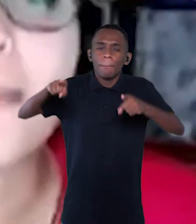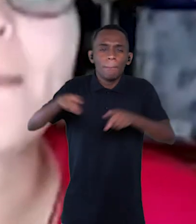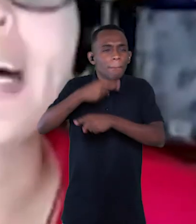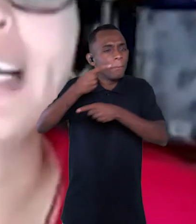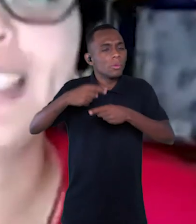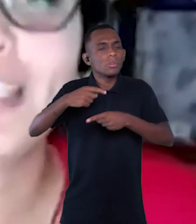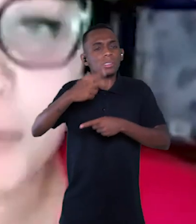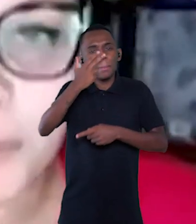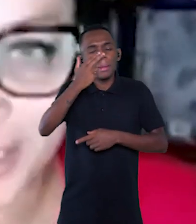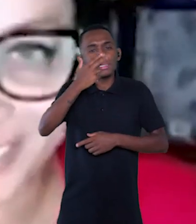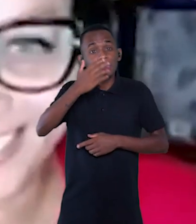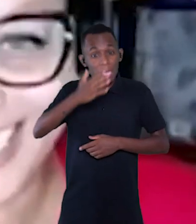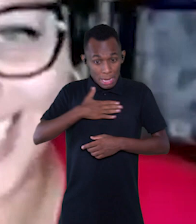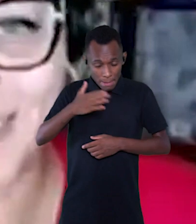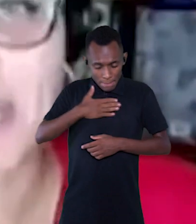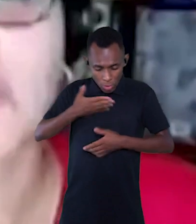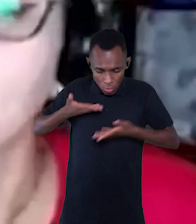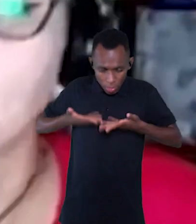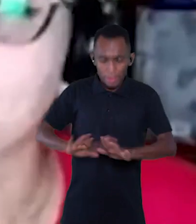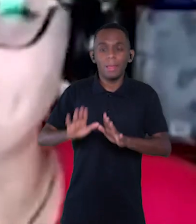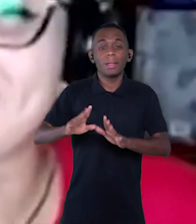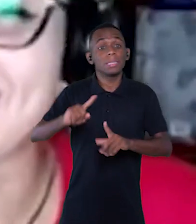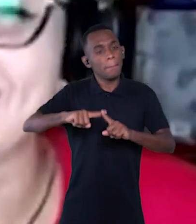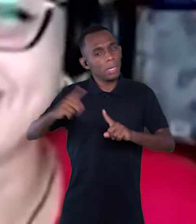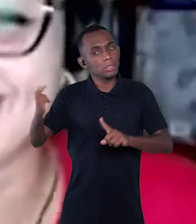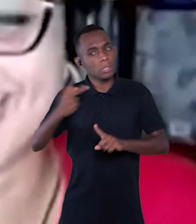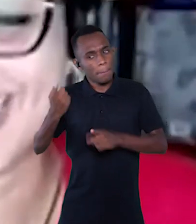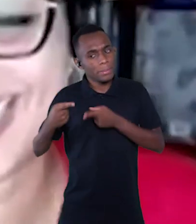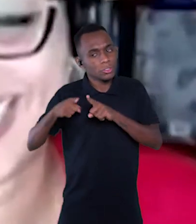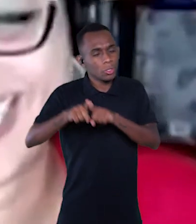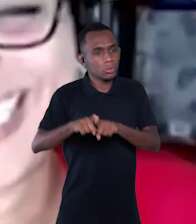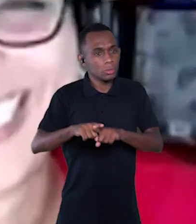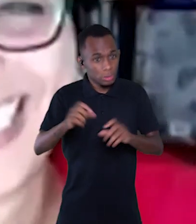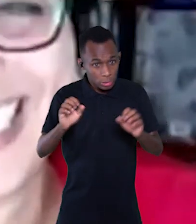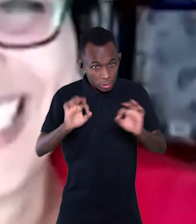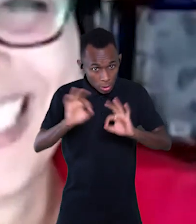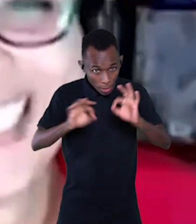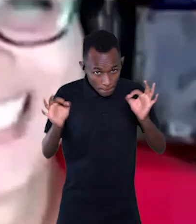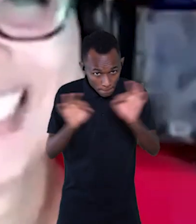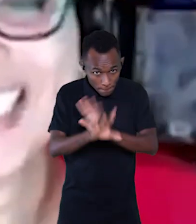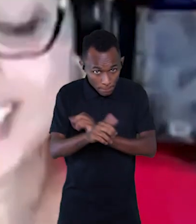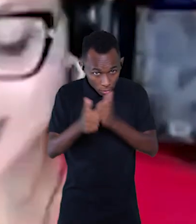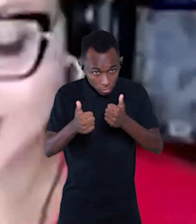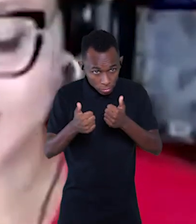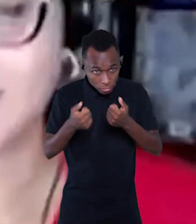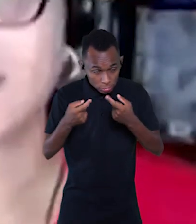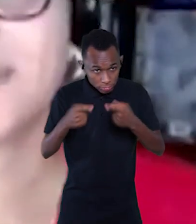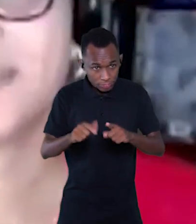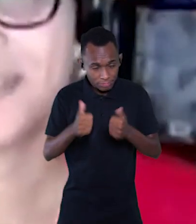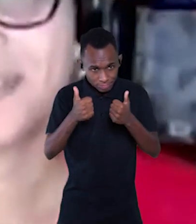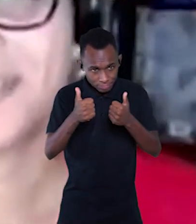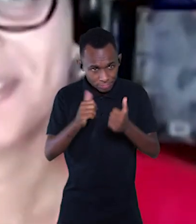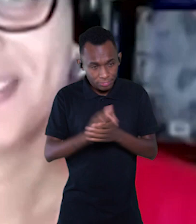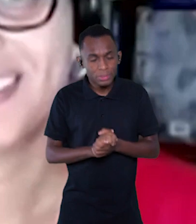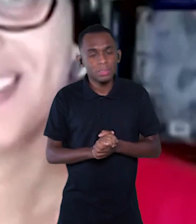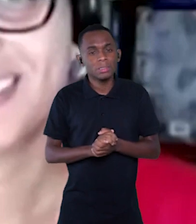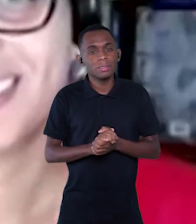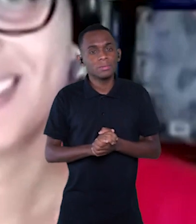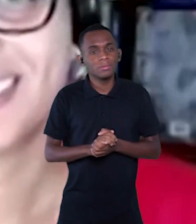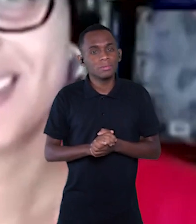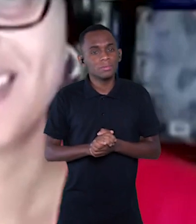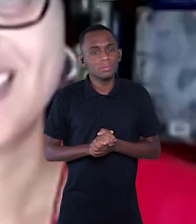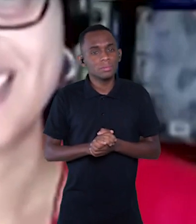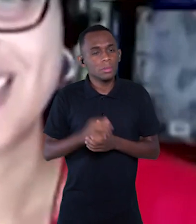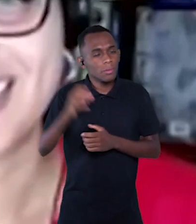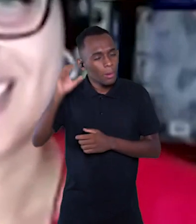sido parida por mim. Mas foi por nós duas. Tá pronto aí, Gui? Pode soltar? Ah, então vamos